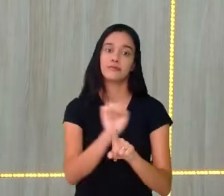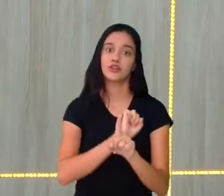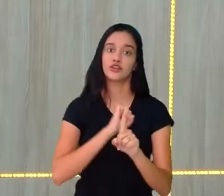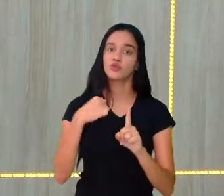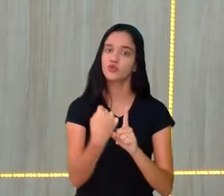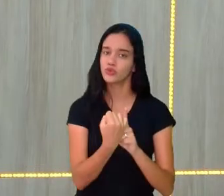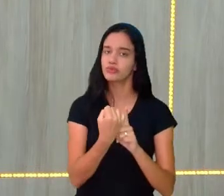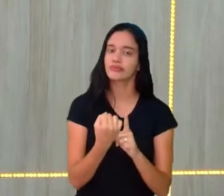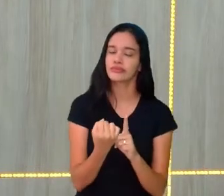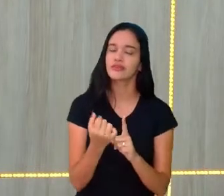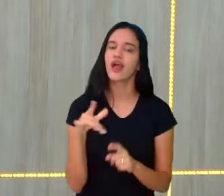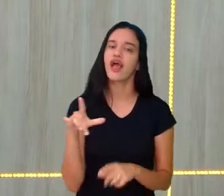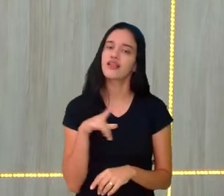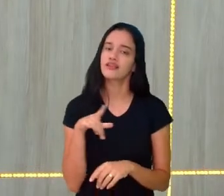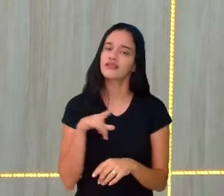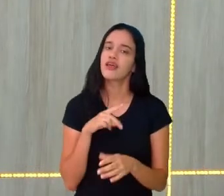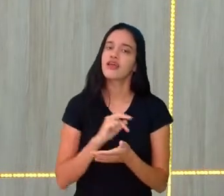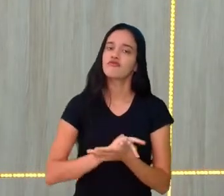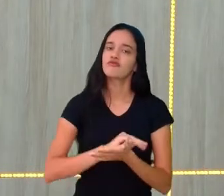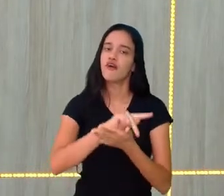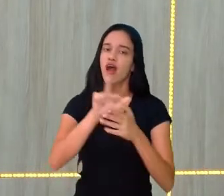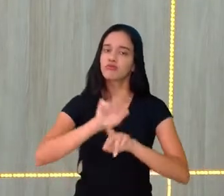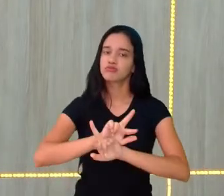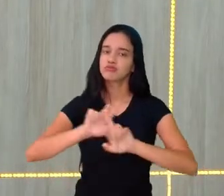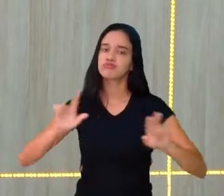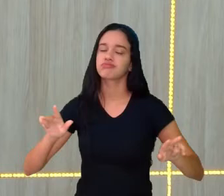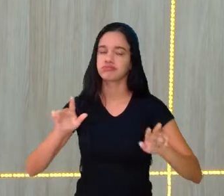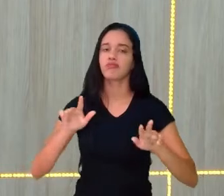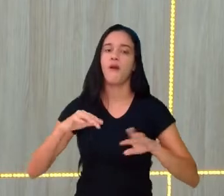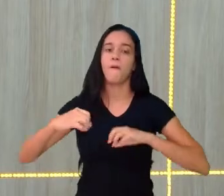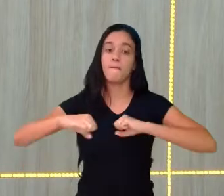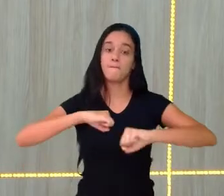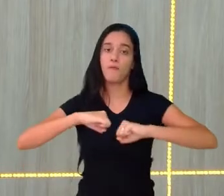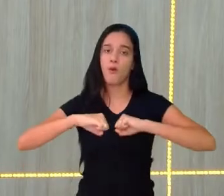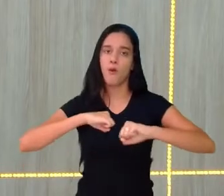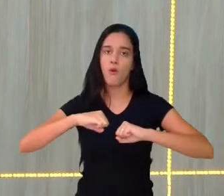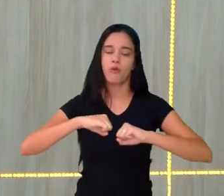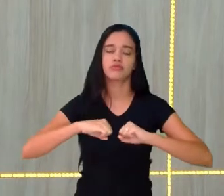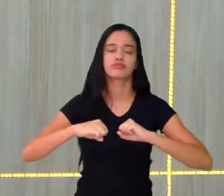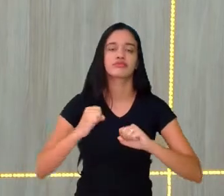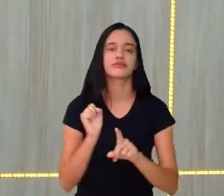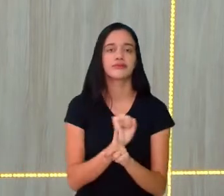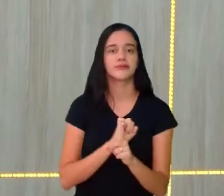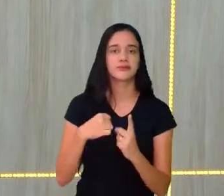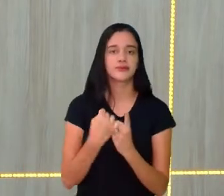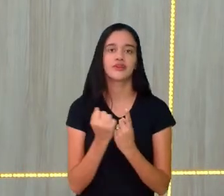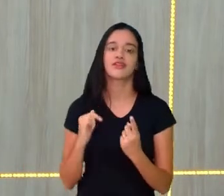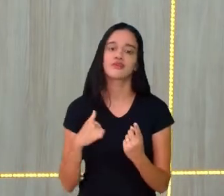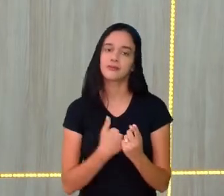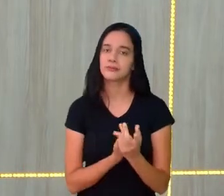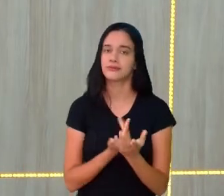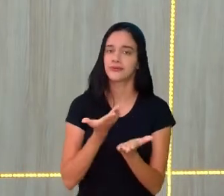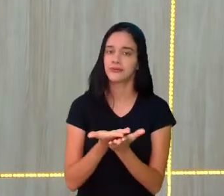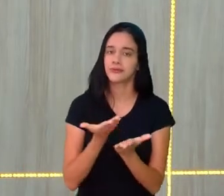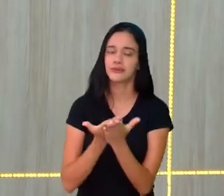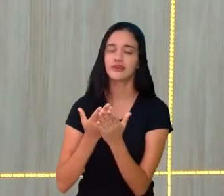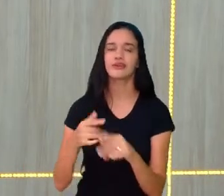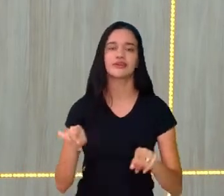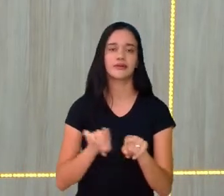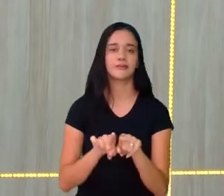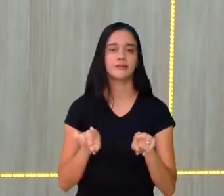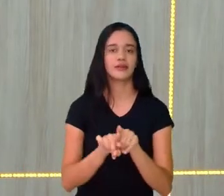sociais? Então, existem vários movimentos sociais. A gente vai estudar também ao longo do ano